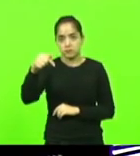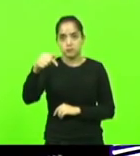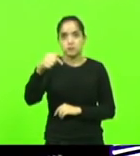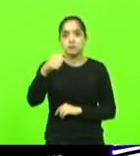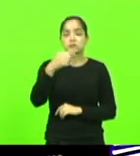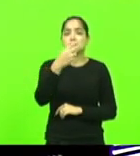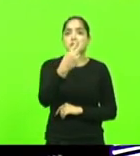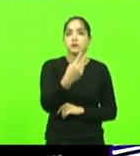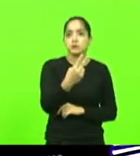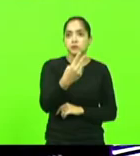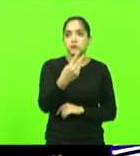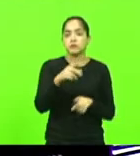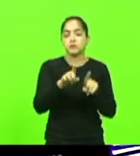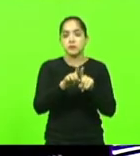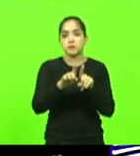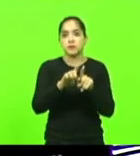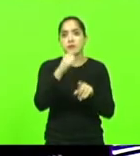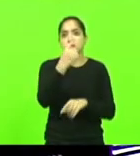277/2018 e